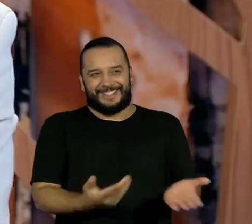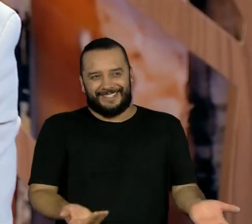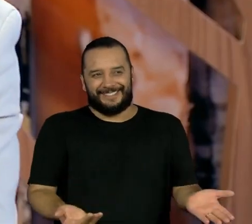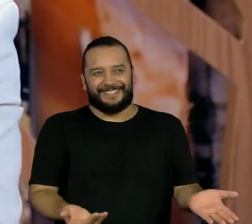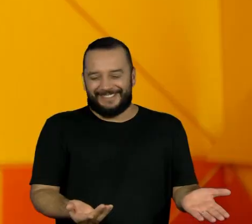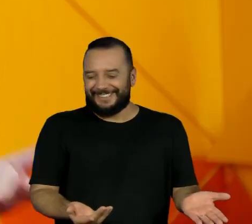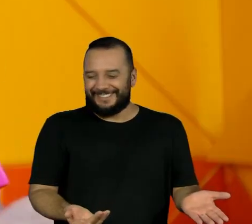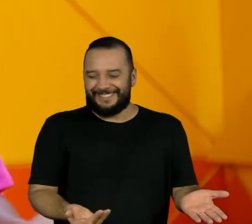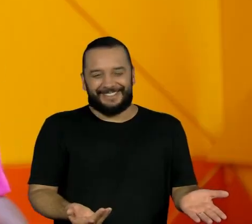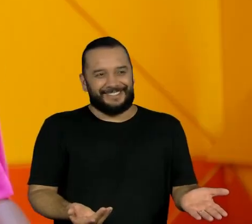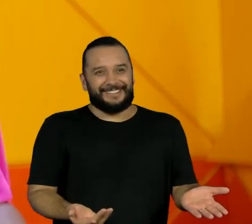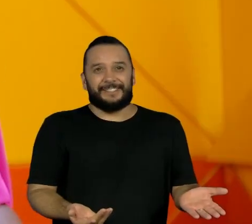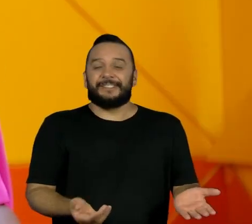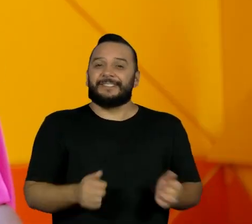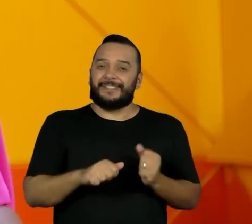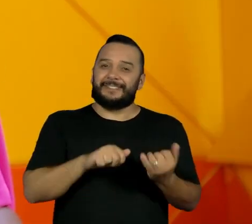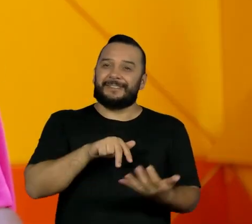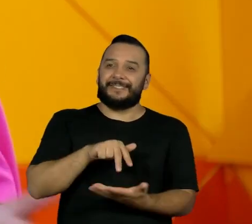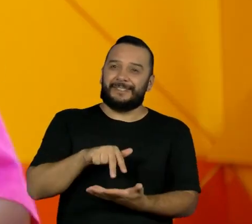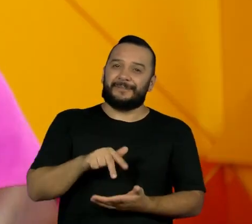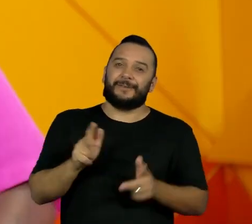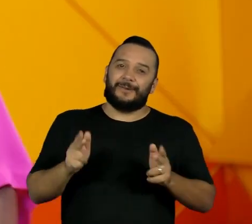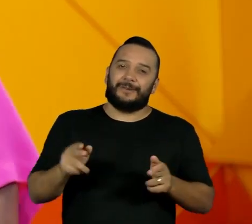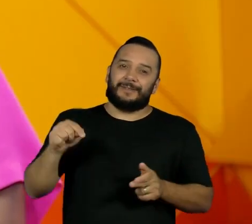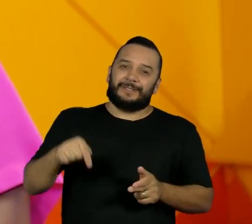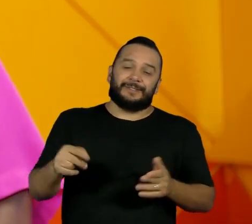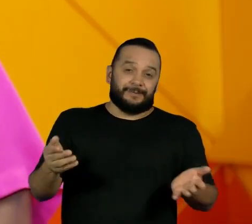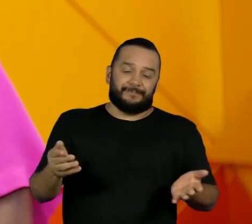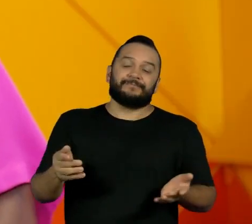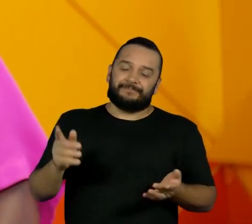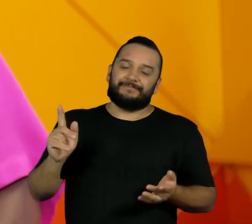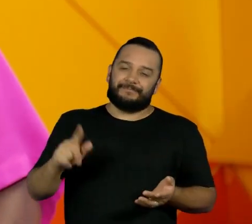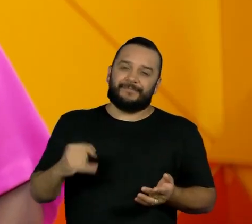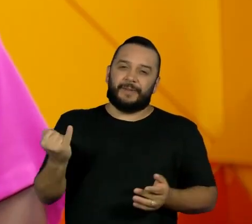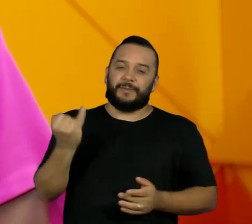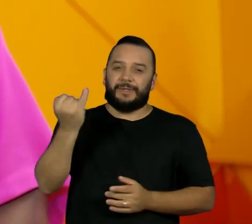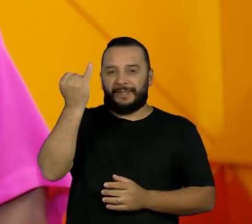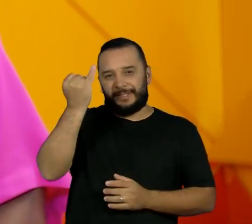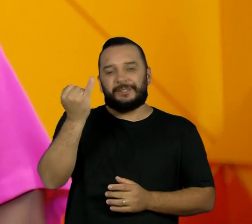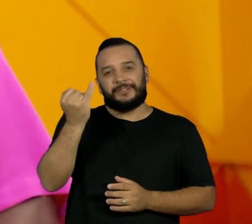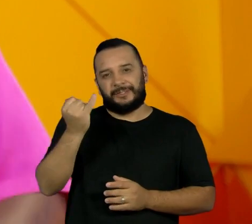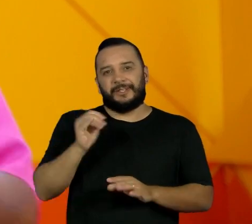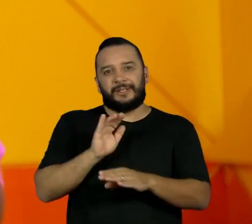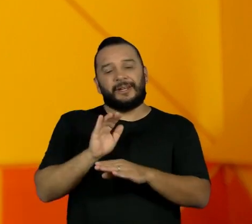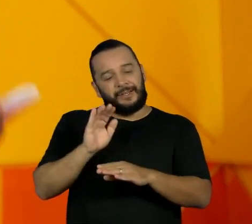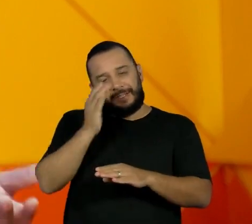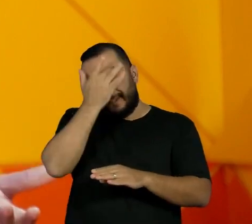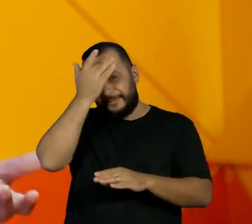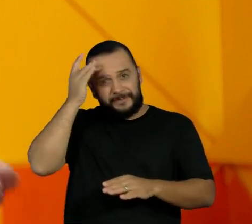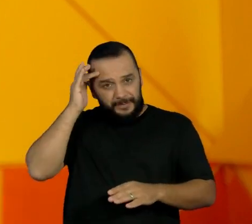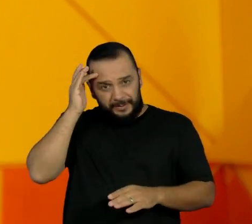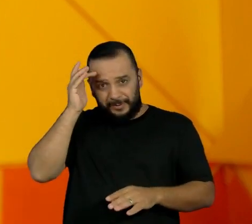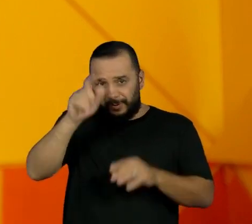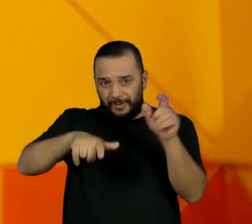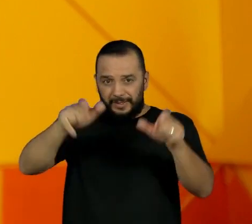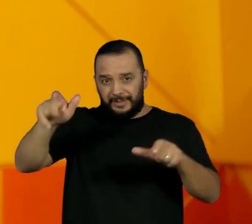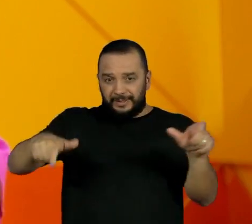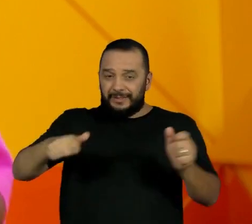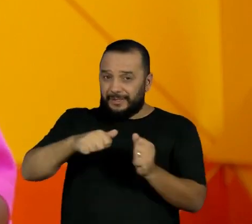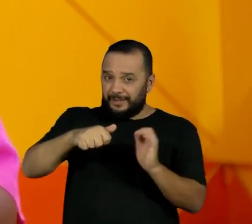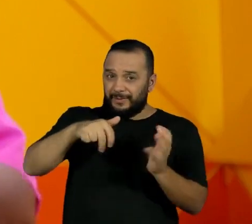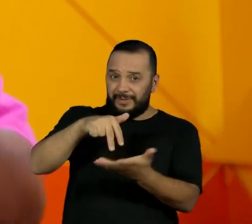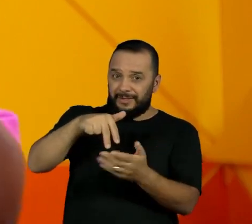Olha só, são programas como esse, gente, que fazem a diferença na vida de muitas pessoas. E é para isso que o Estação